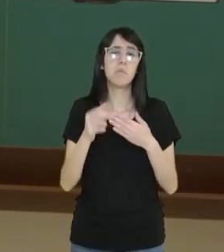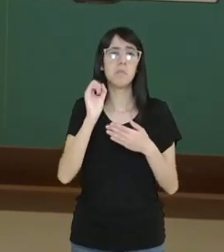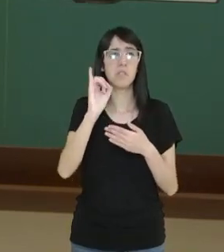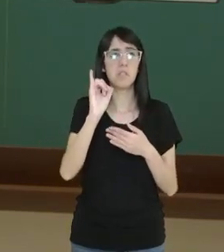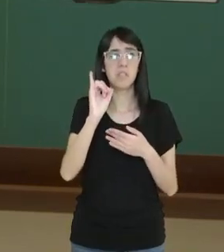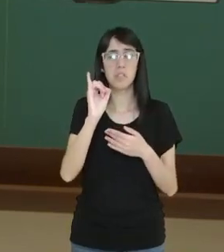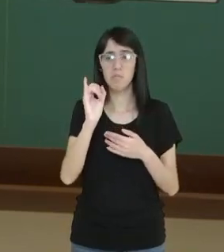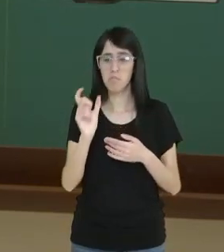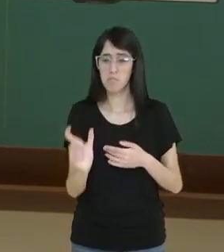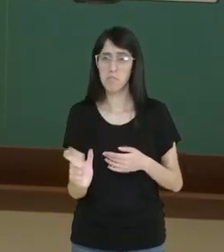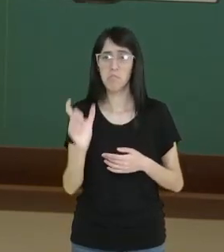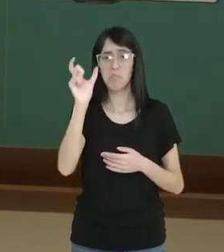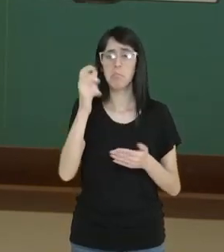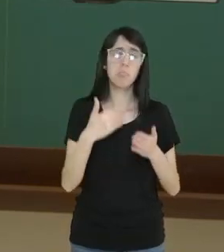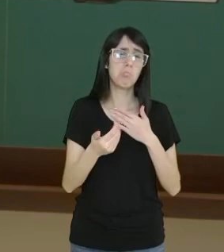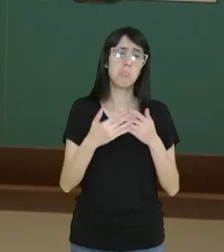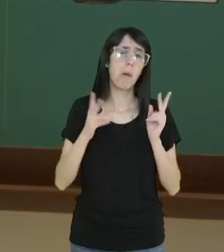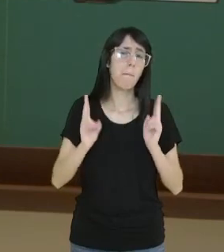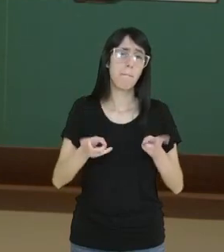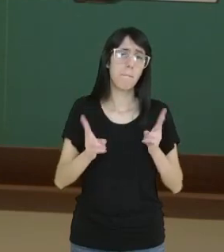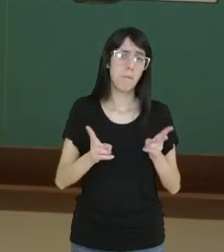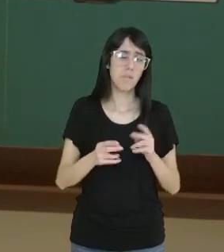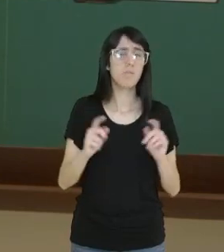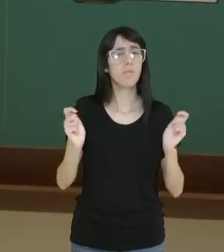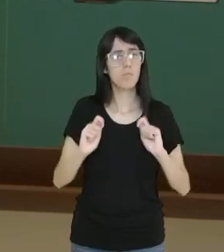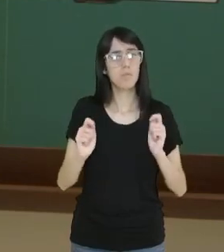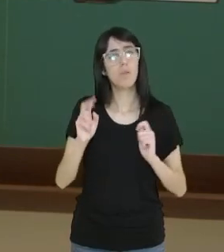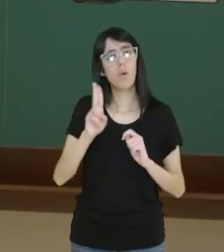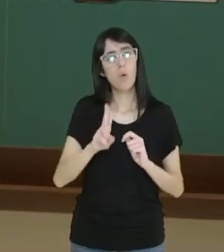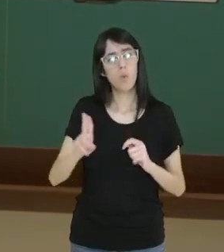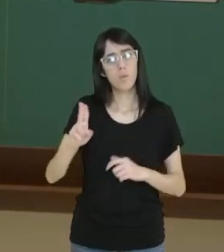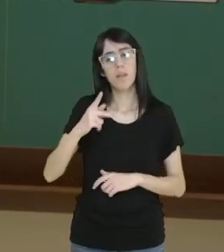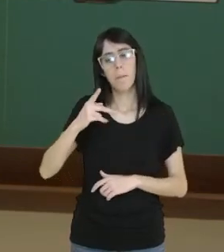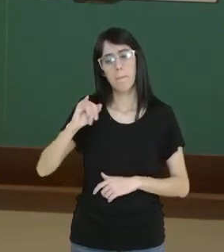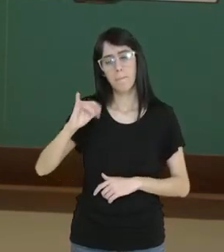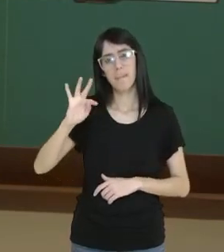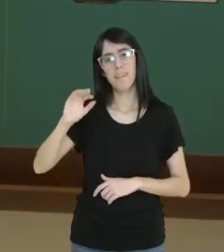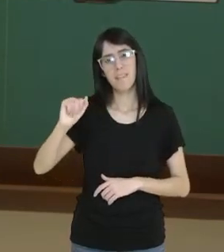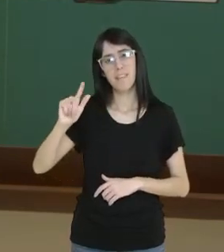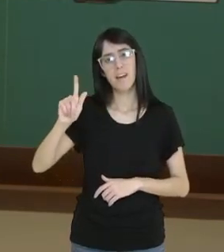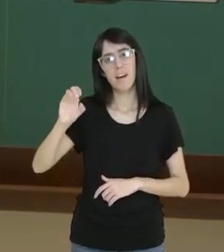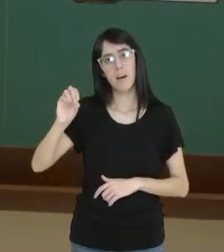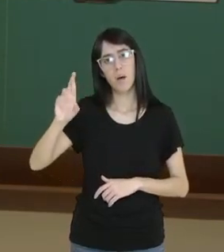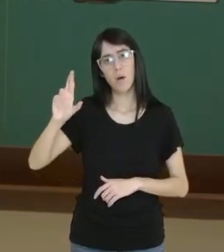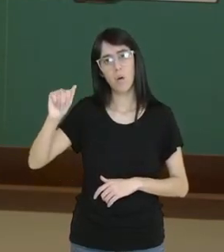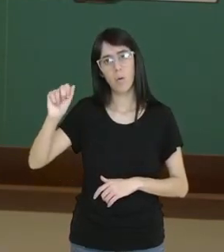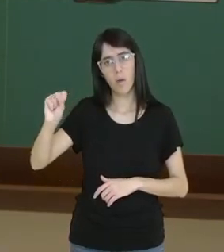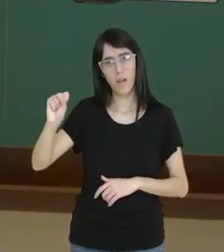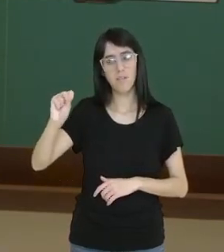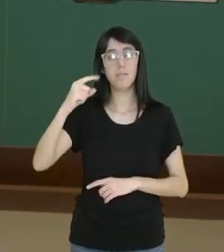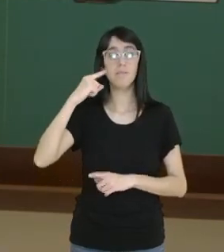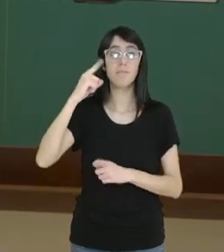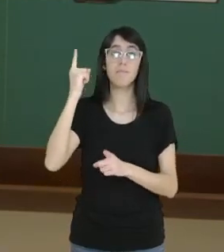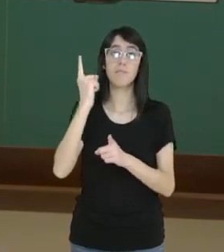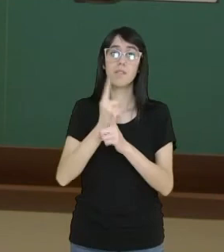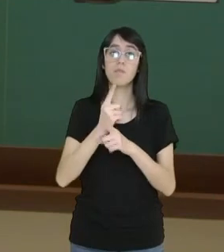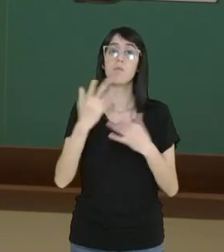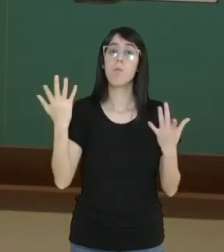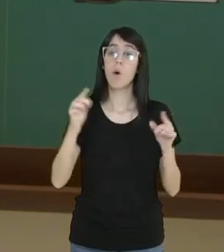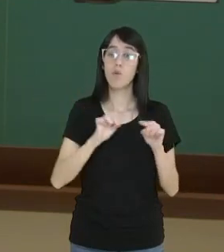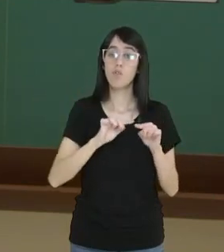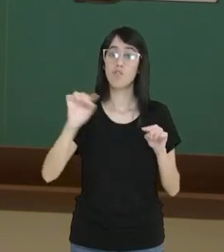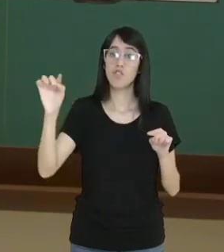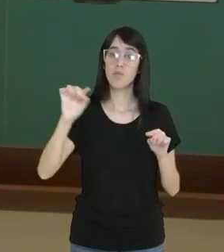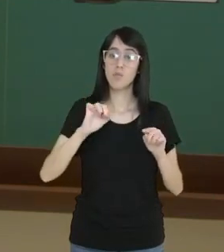é a mesma, né? Aplica Pitágoras novamente naquele triângulo agora para descobrir a diagonal que eu quero saber. Então,